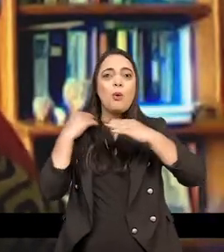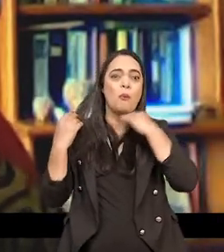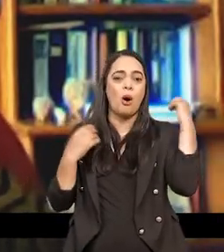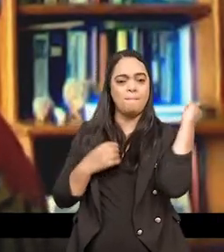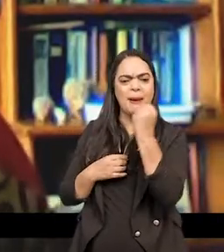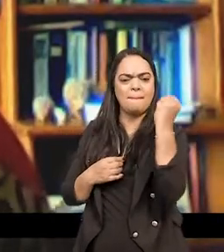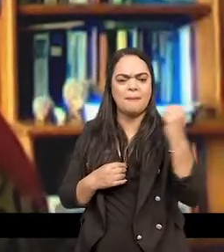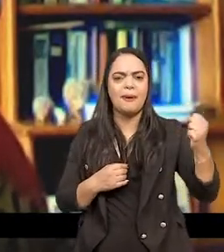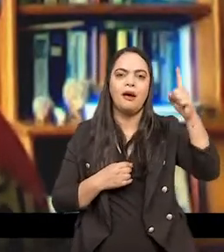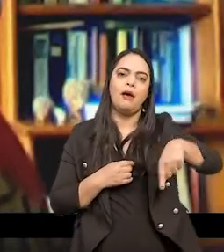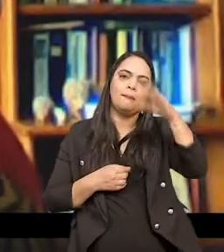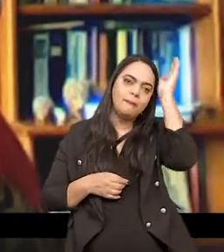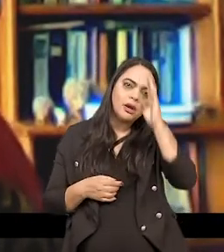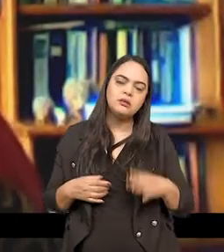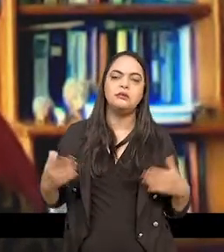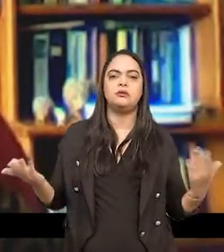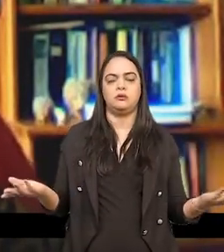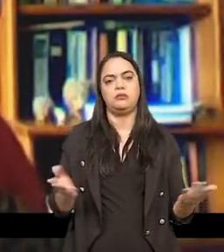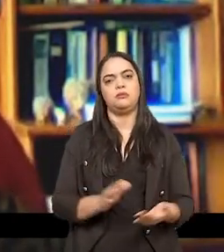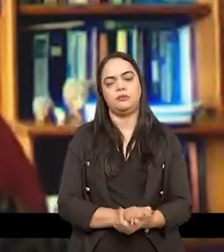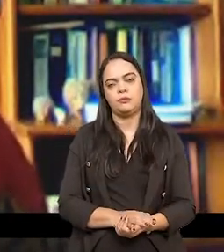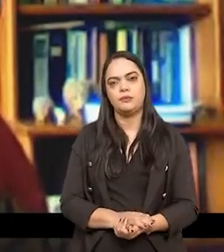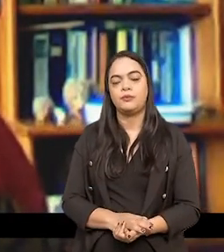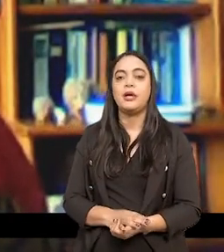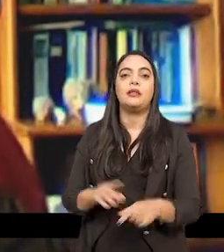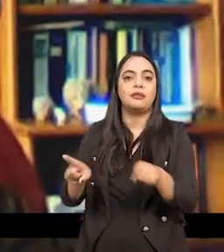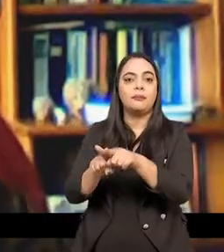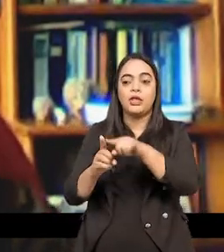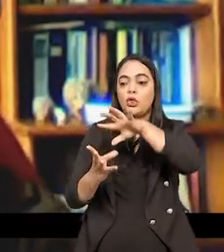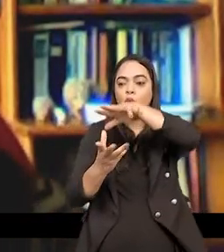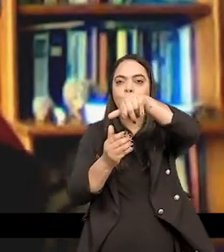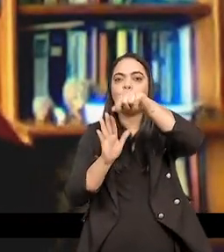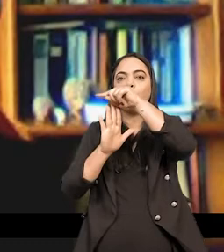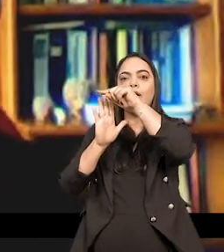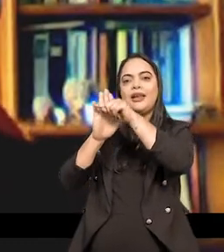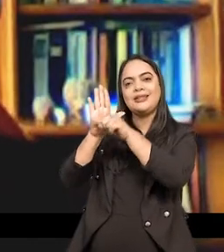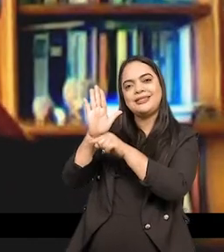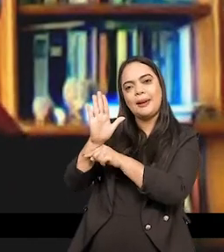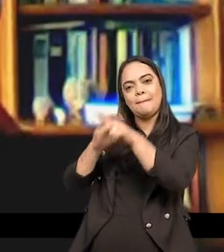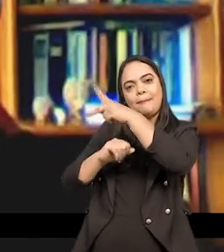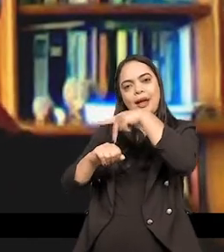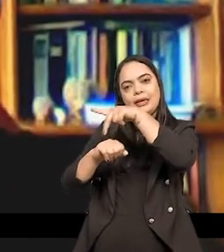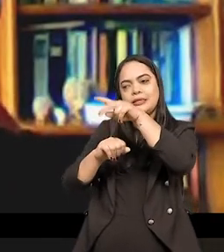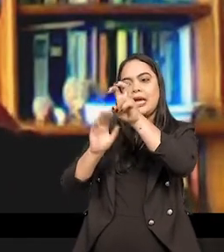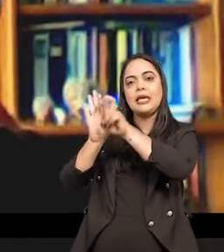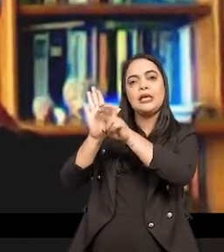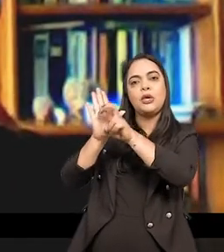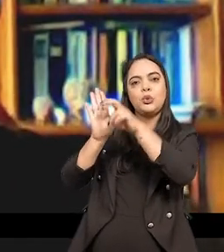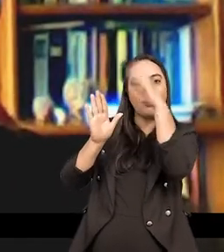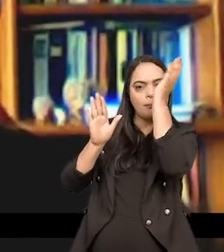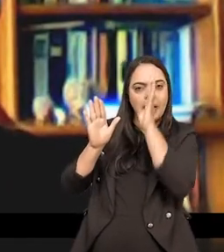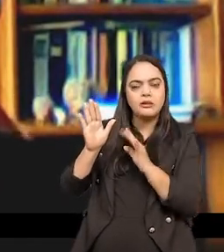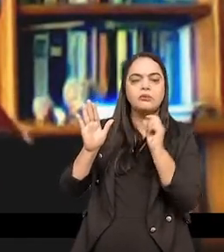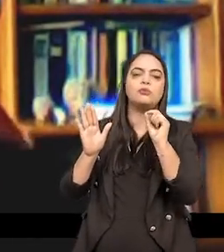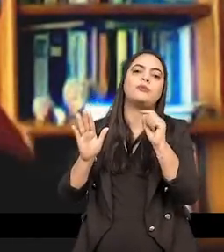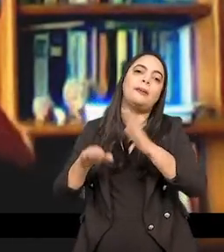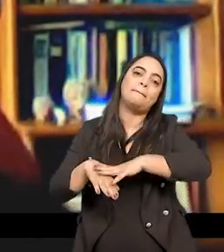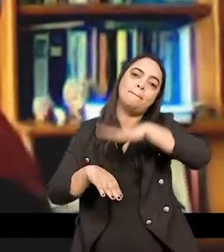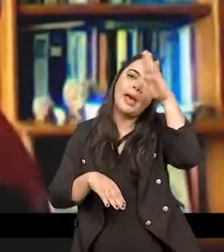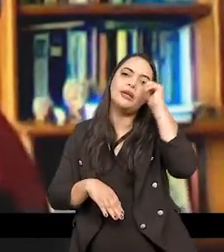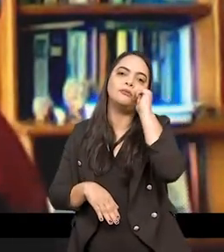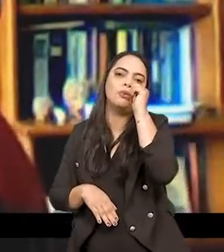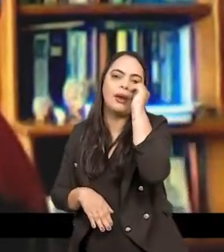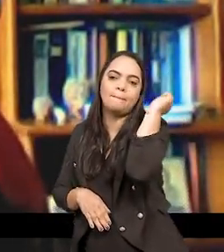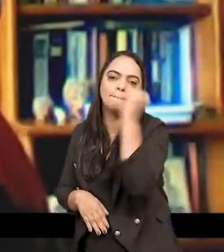está entre os cinco países que mais matam mulheres do mundo. Também é o país que possui as leis